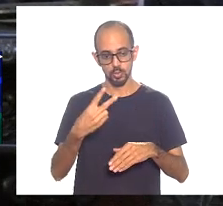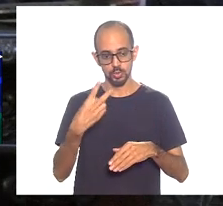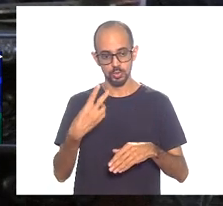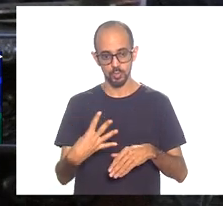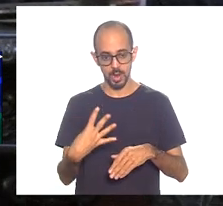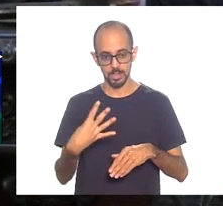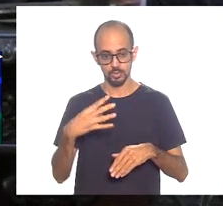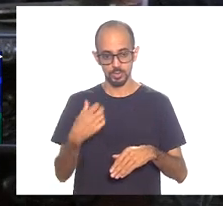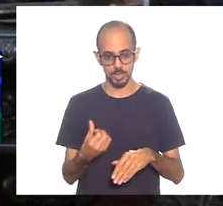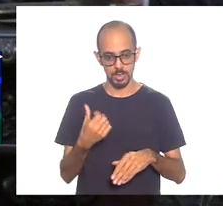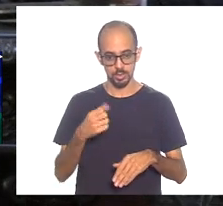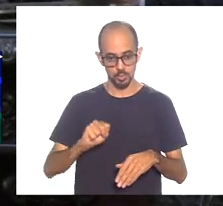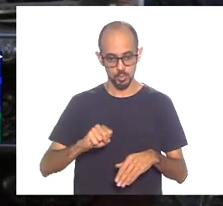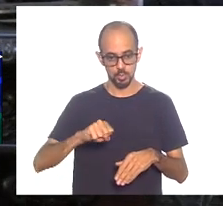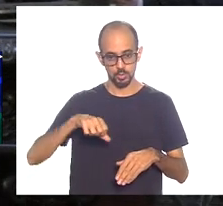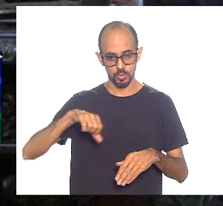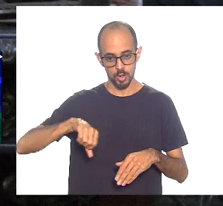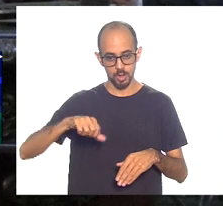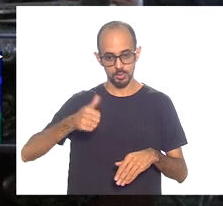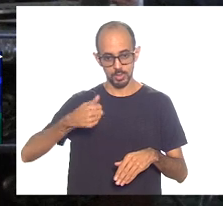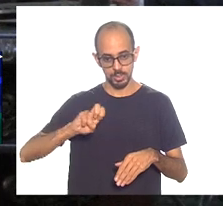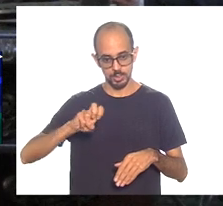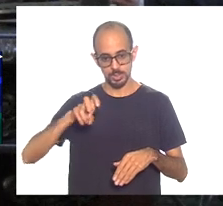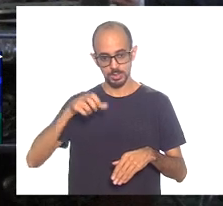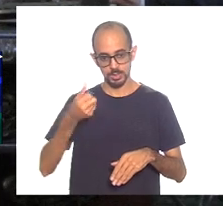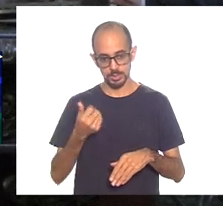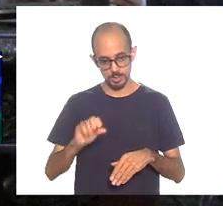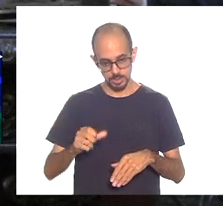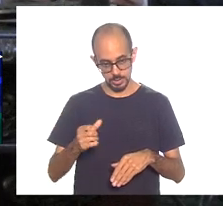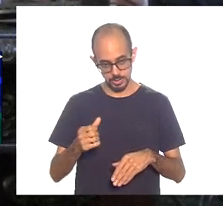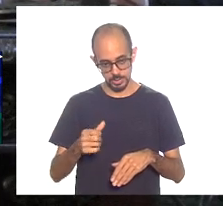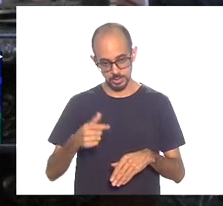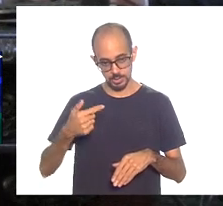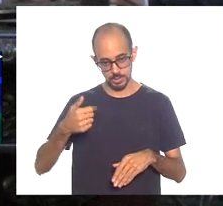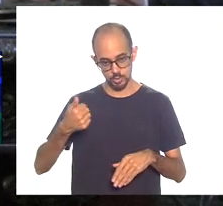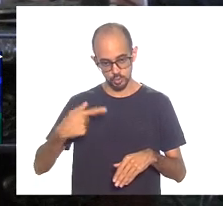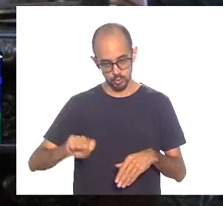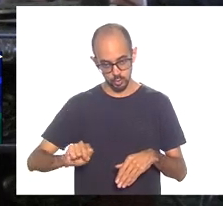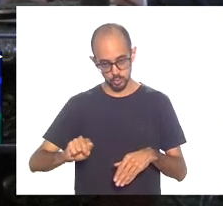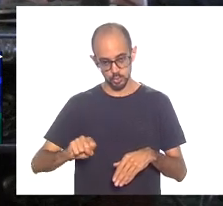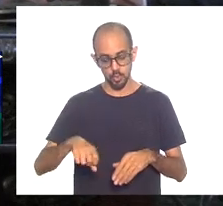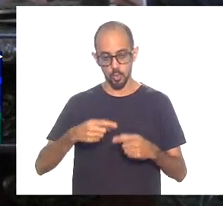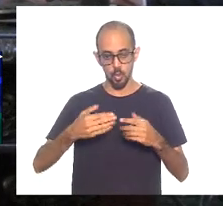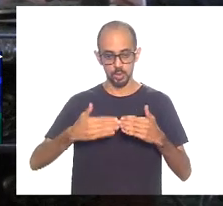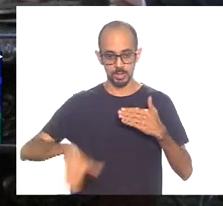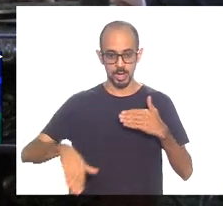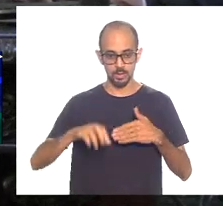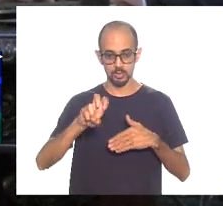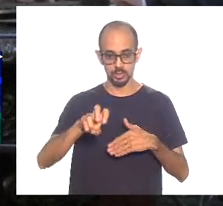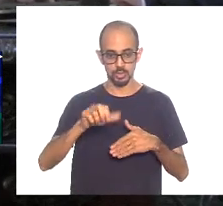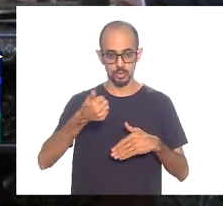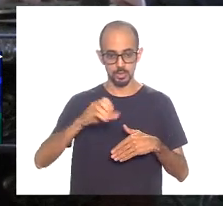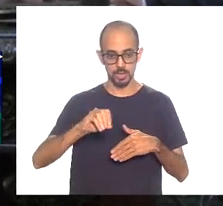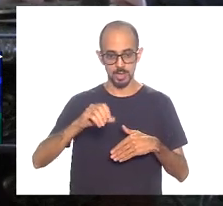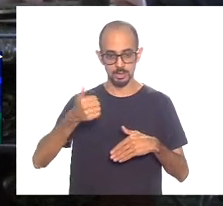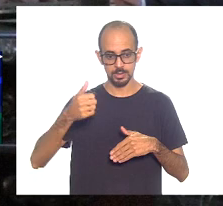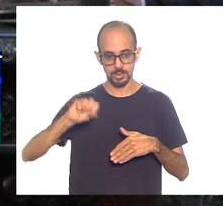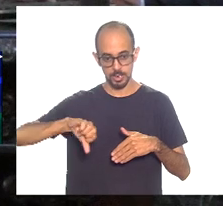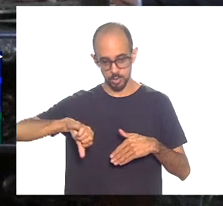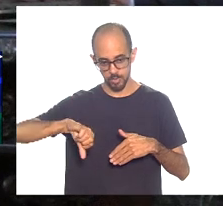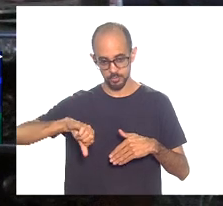9 11 12 13 14 15 16 17 18 encontrar as vendas 57 10 19